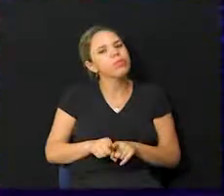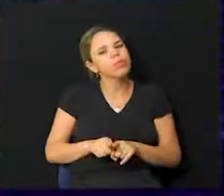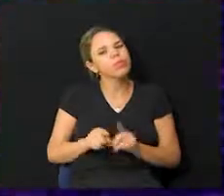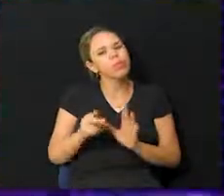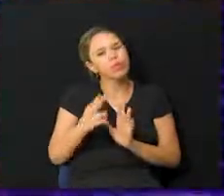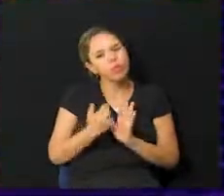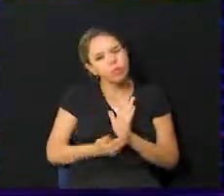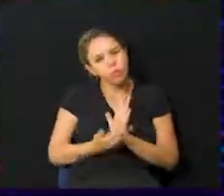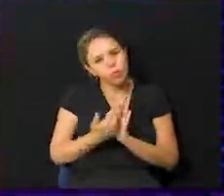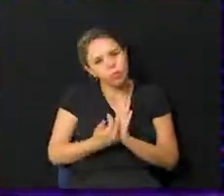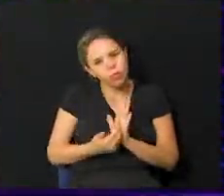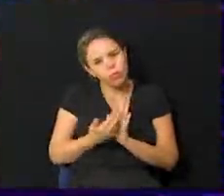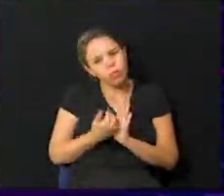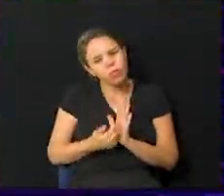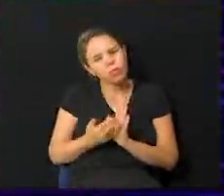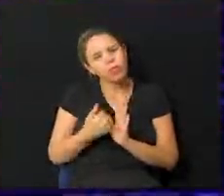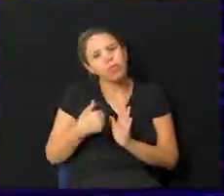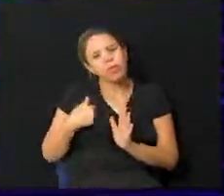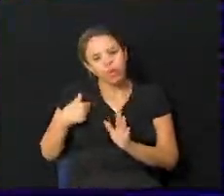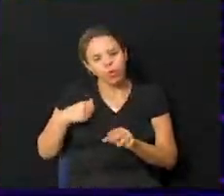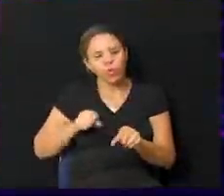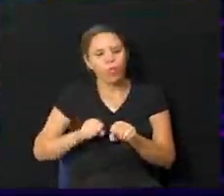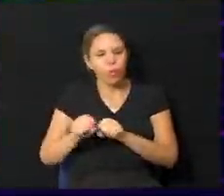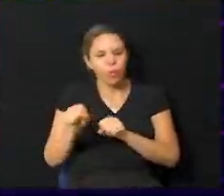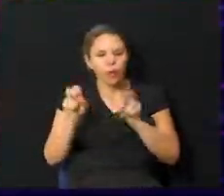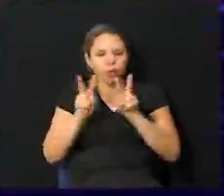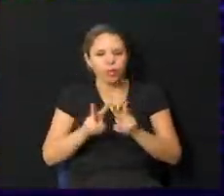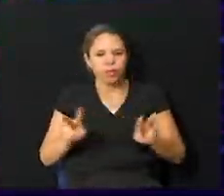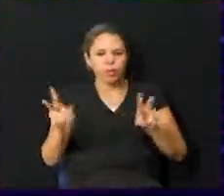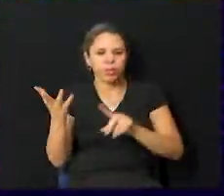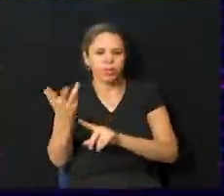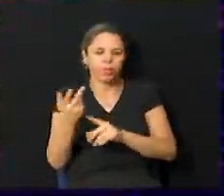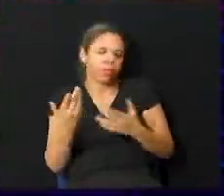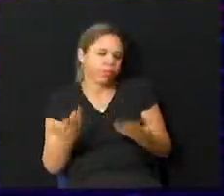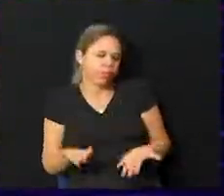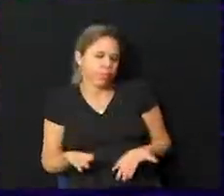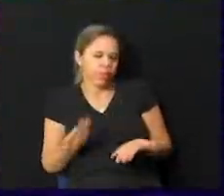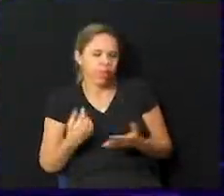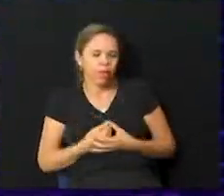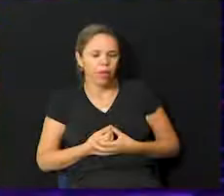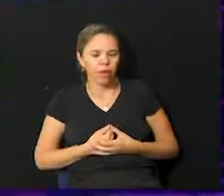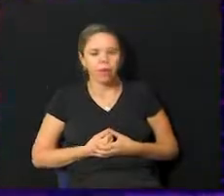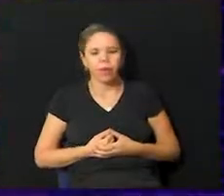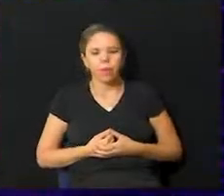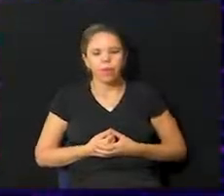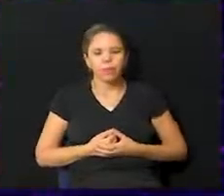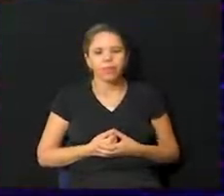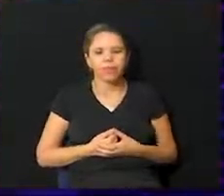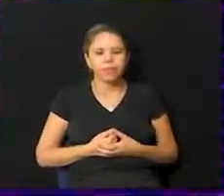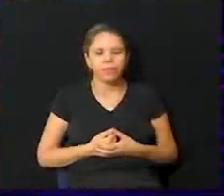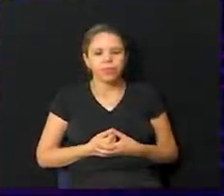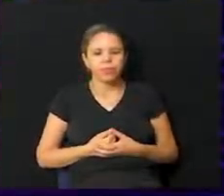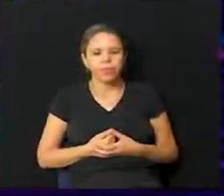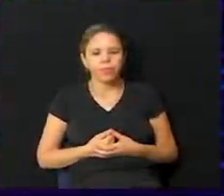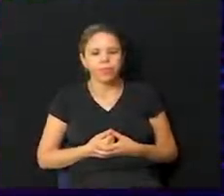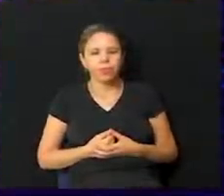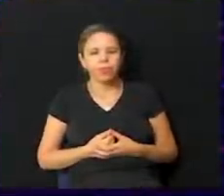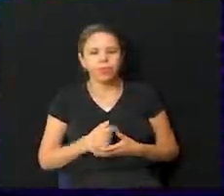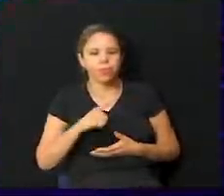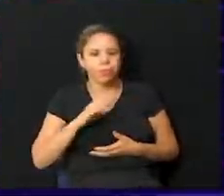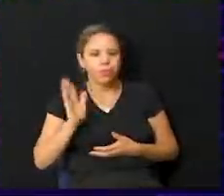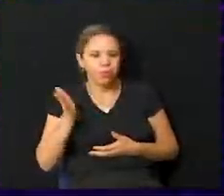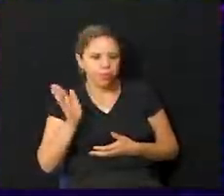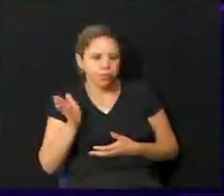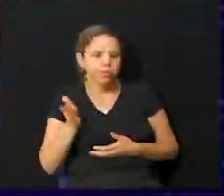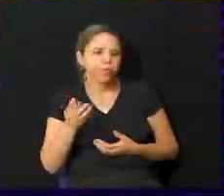das ilustrações, eu sou formada em artes visuais, né? Então, como eu sou formada em artes visuais e eu tenho